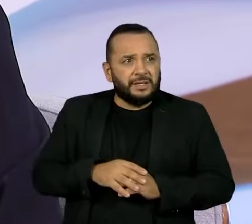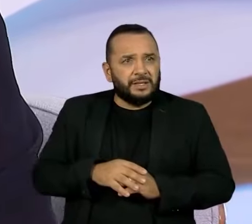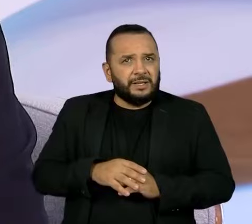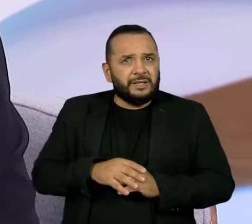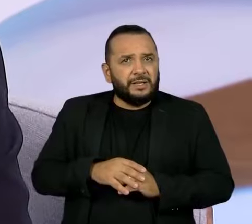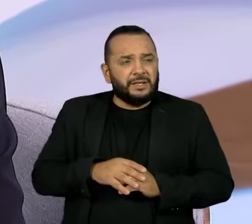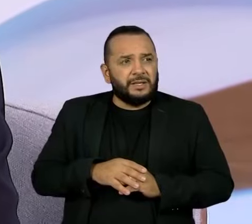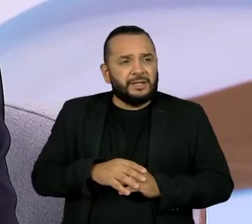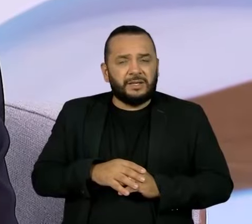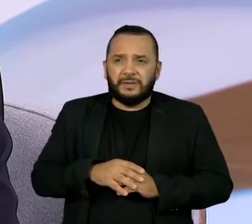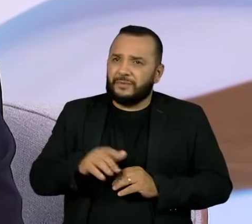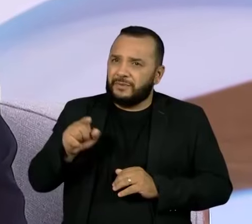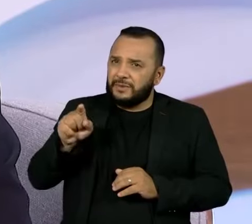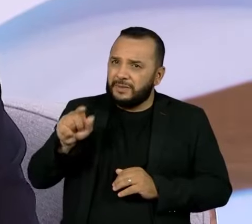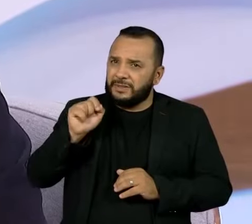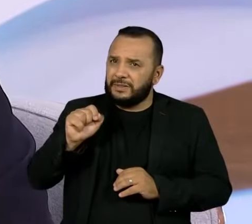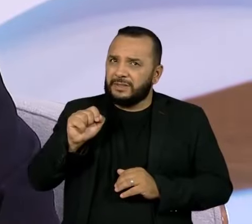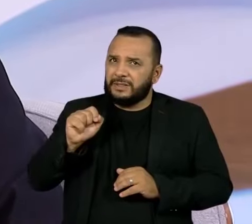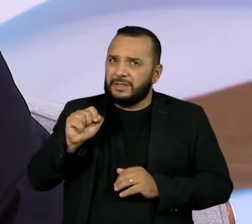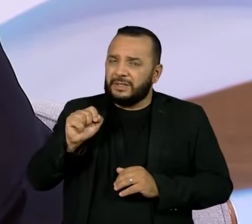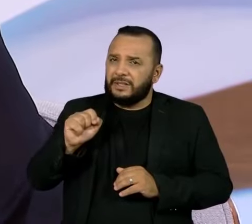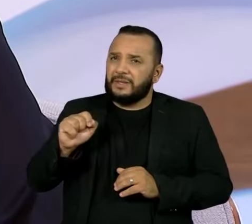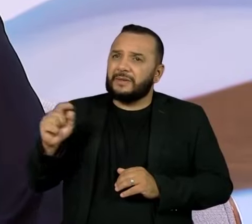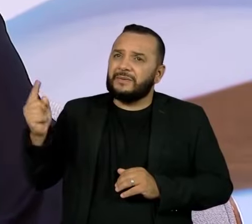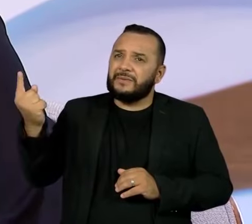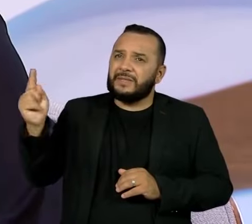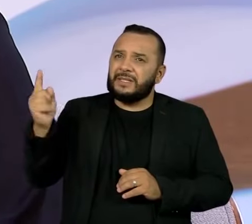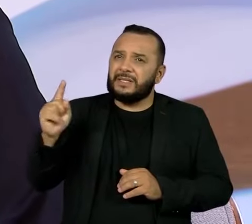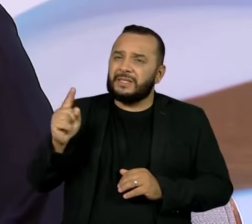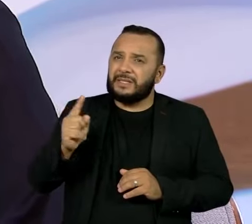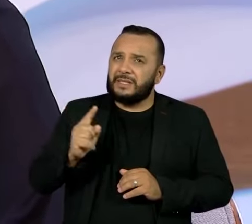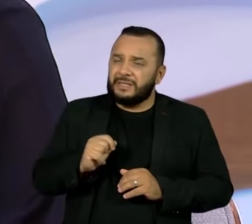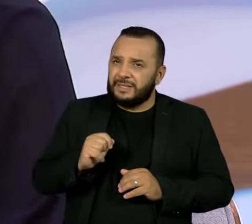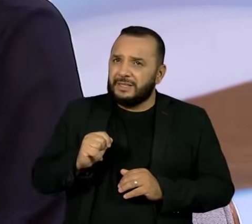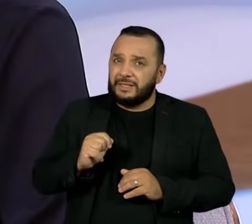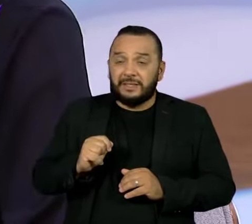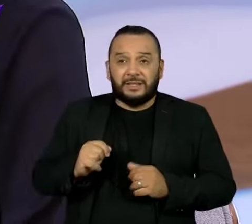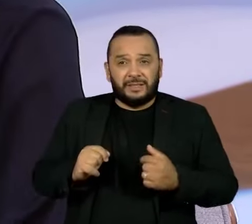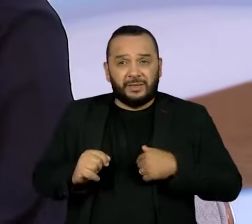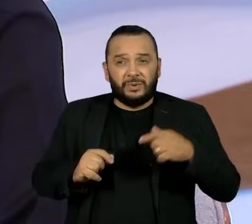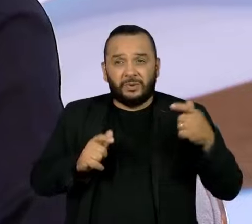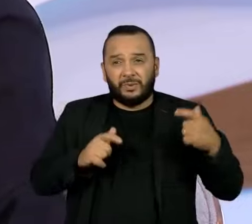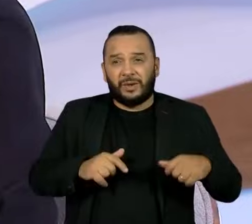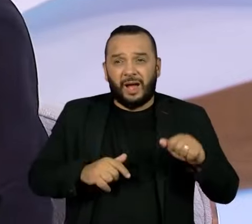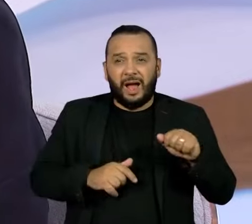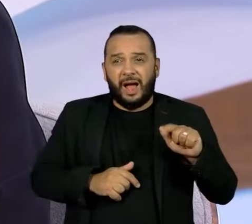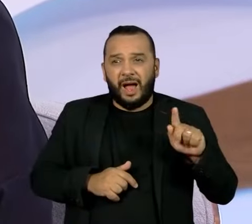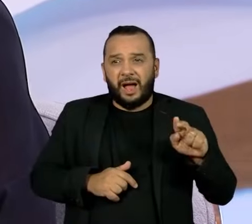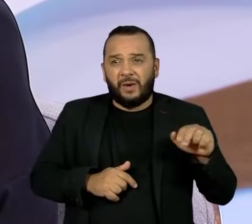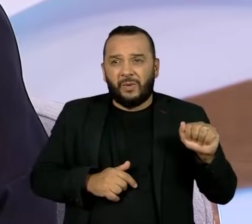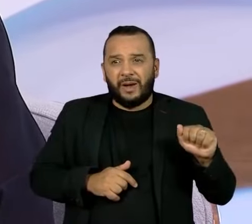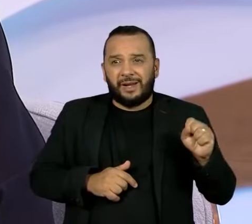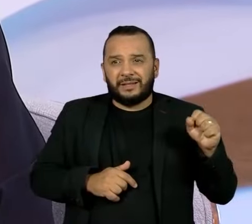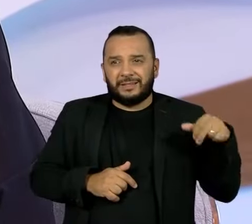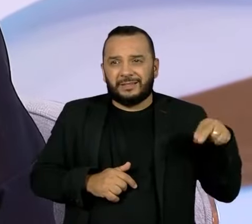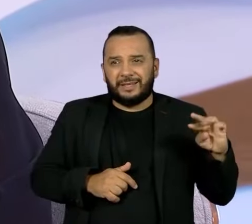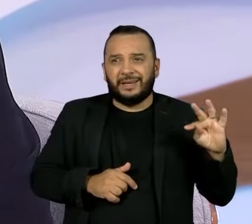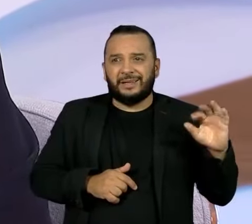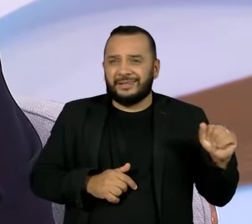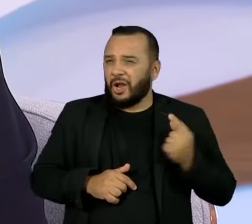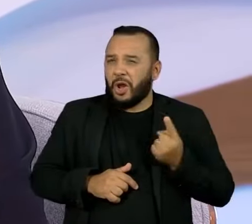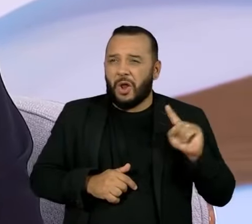você... ter feito você vir sair da Água Santa, que era longe. Agora tudo é